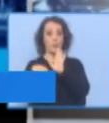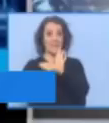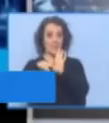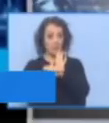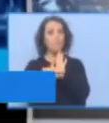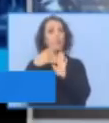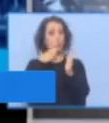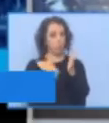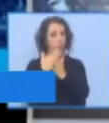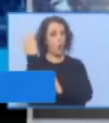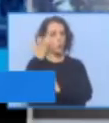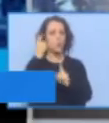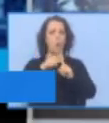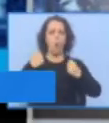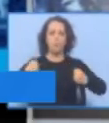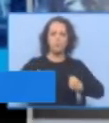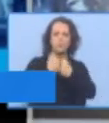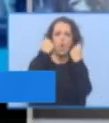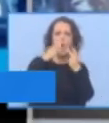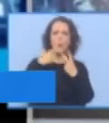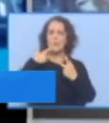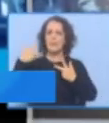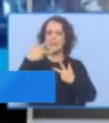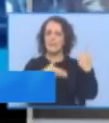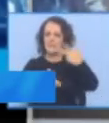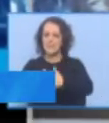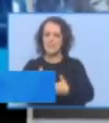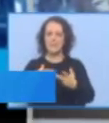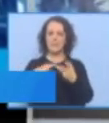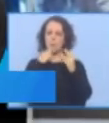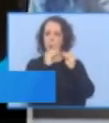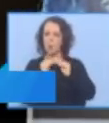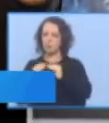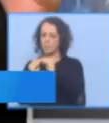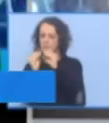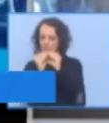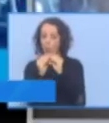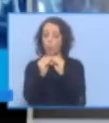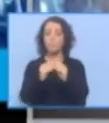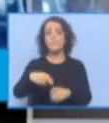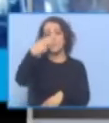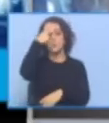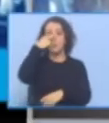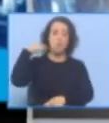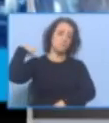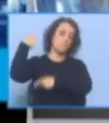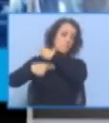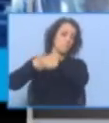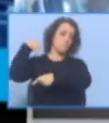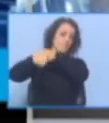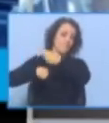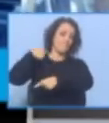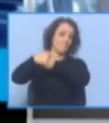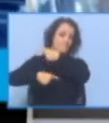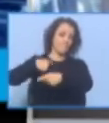de crítica, de conspiração, que entretanto, ao longo da história,